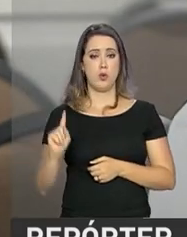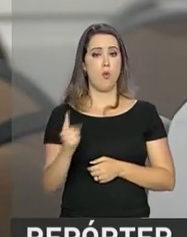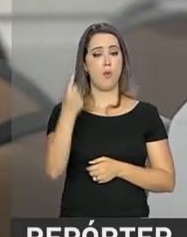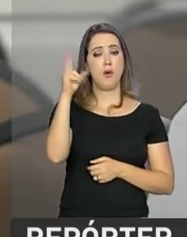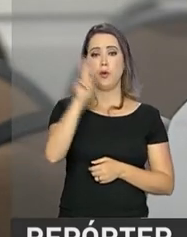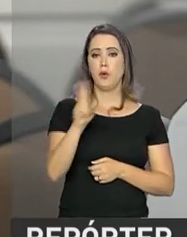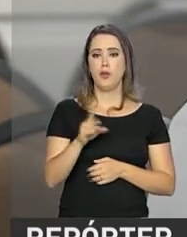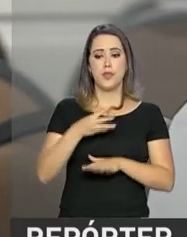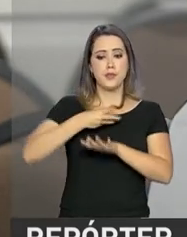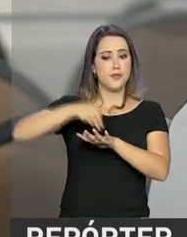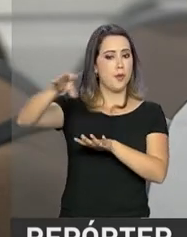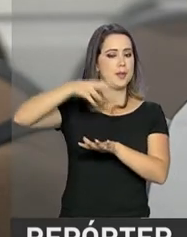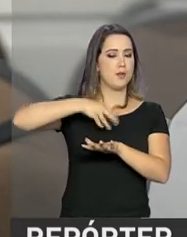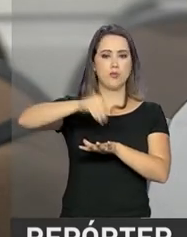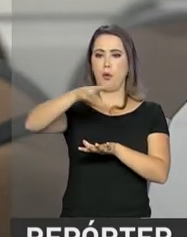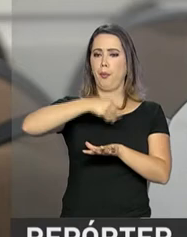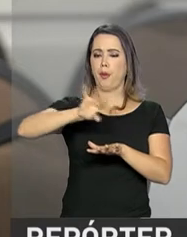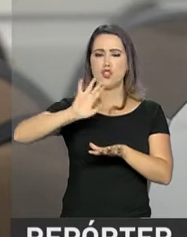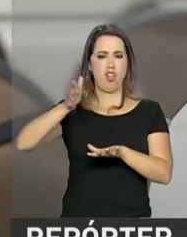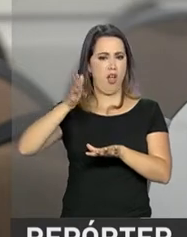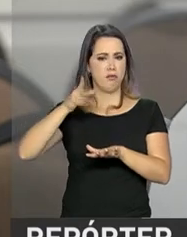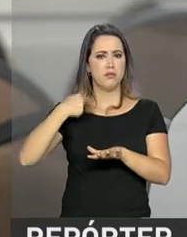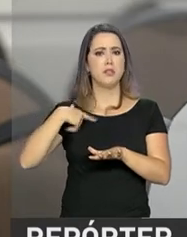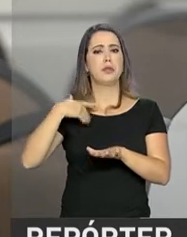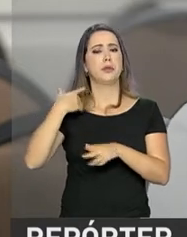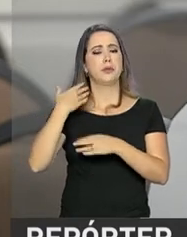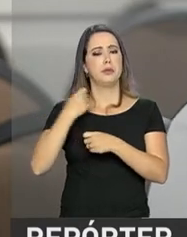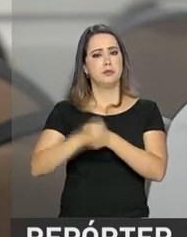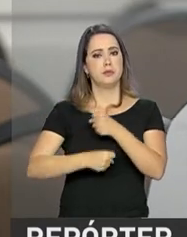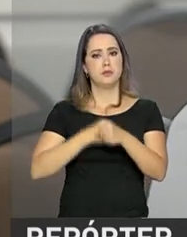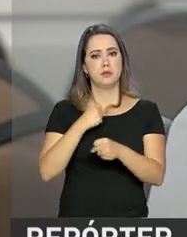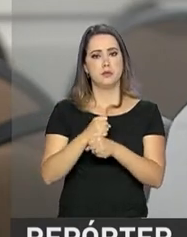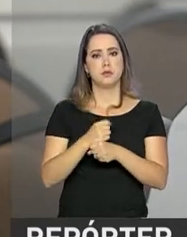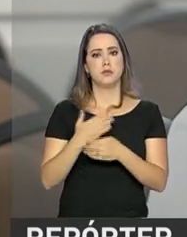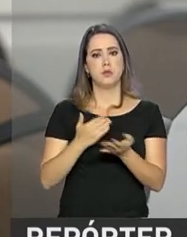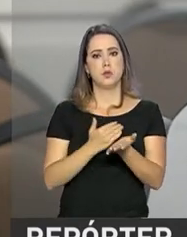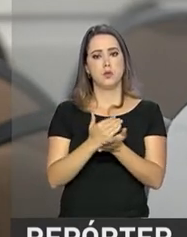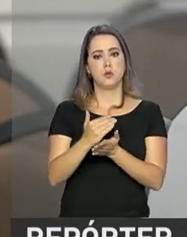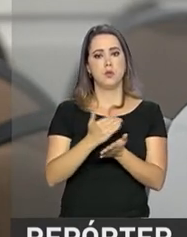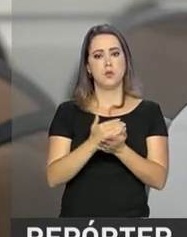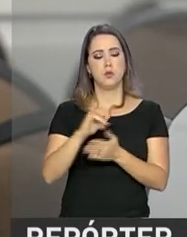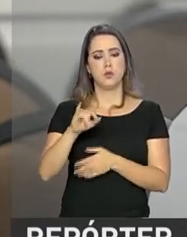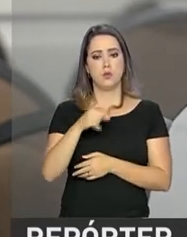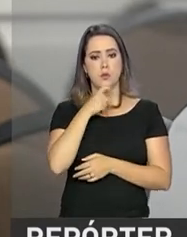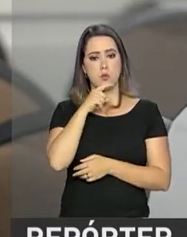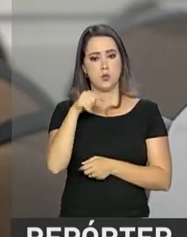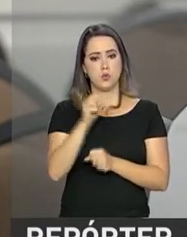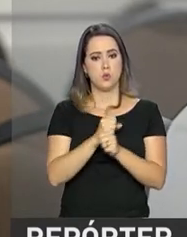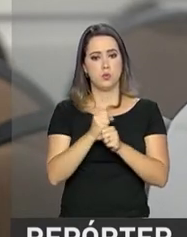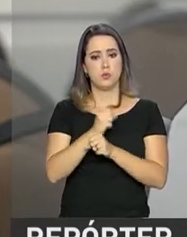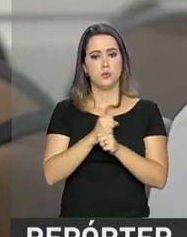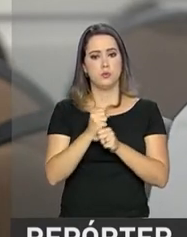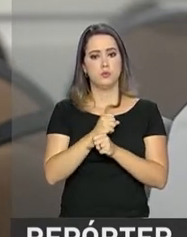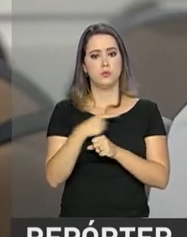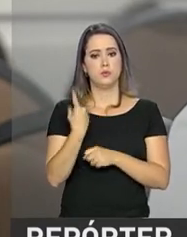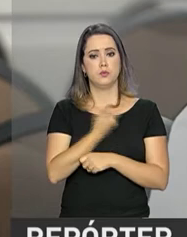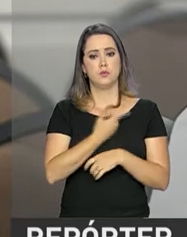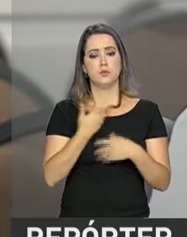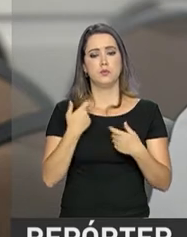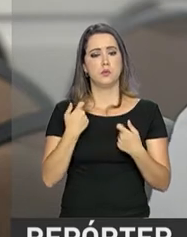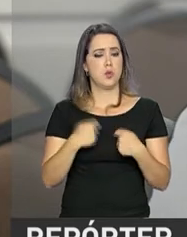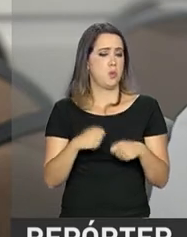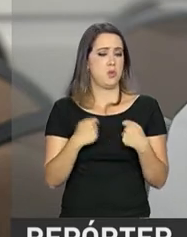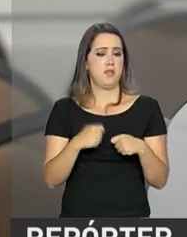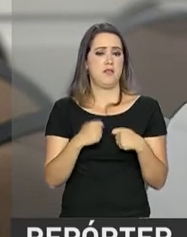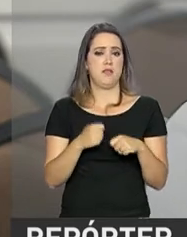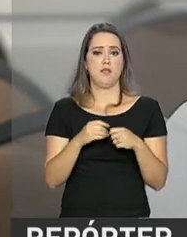né é tá partir de 2019 nosso caso estão entrando agora a partir de julho deste ano 2018 nós vamos deixar de